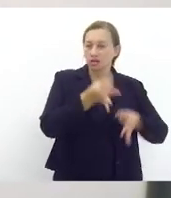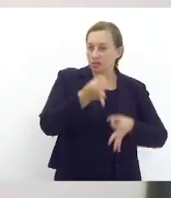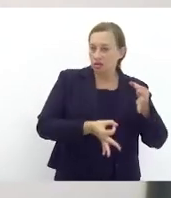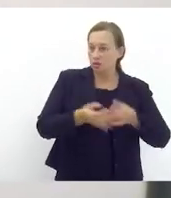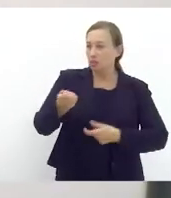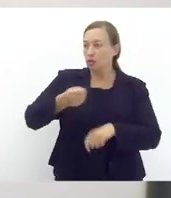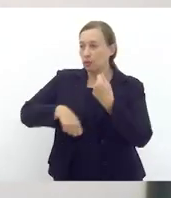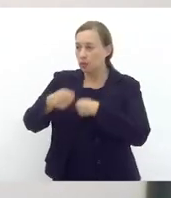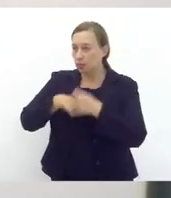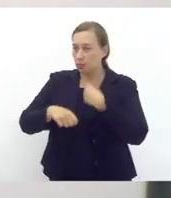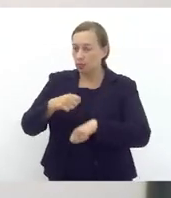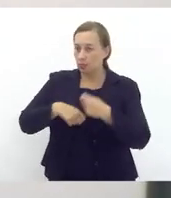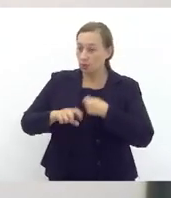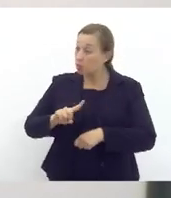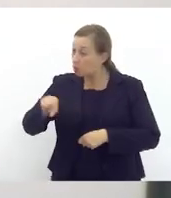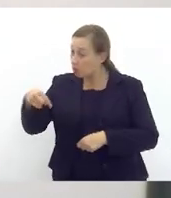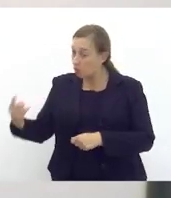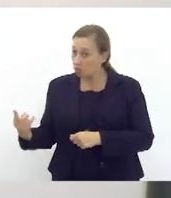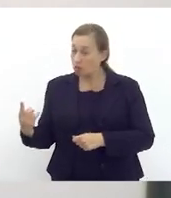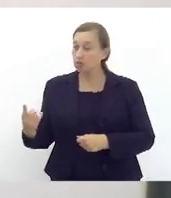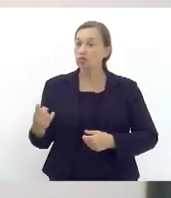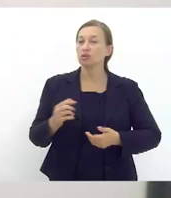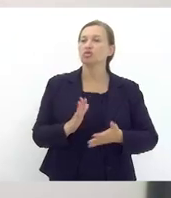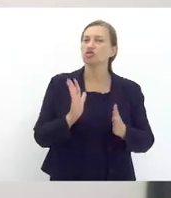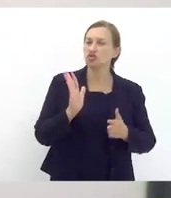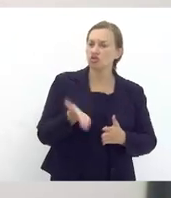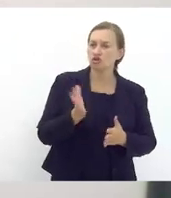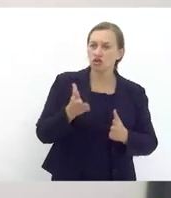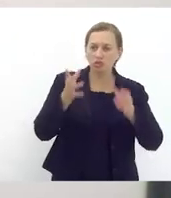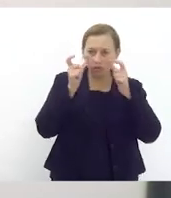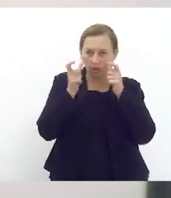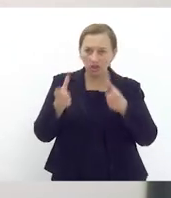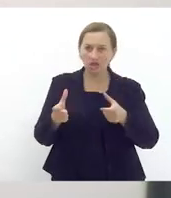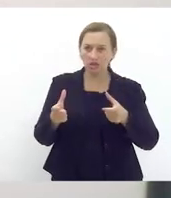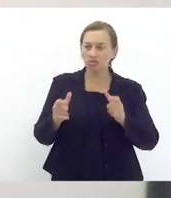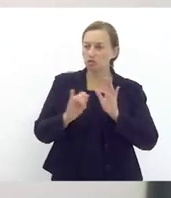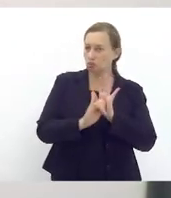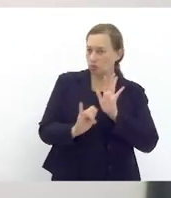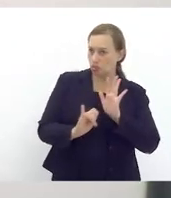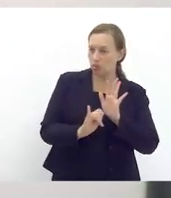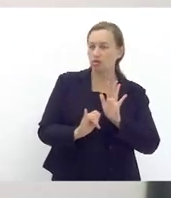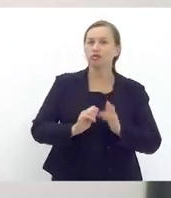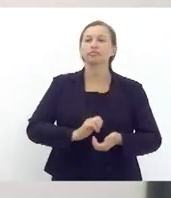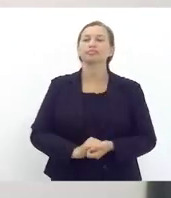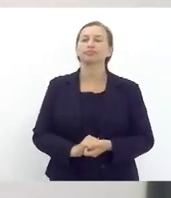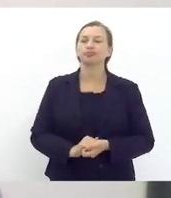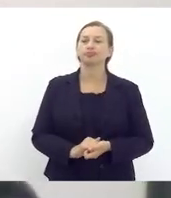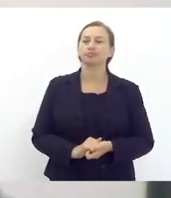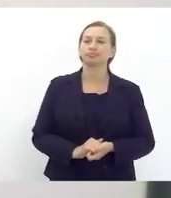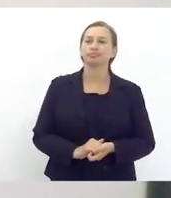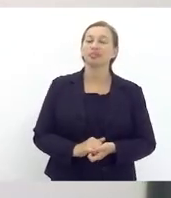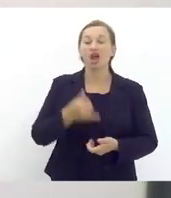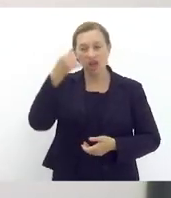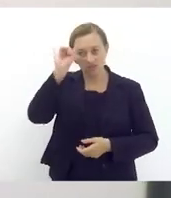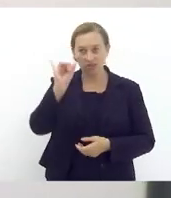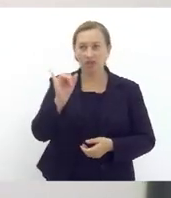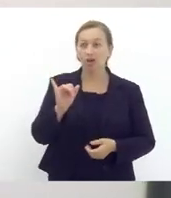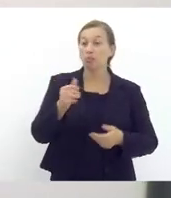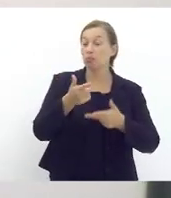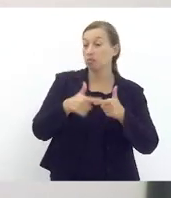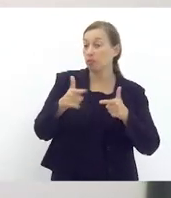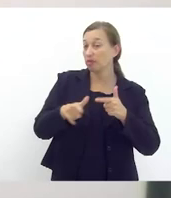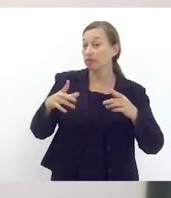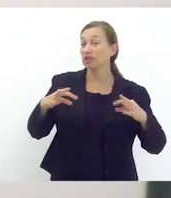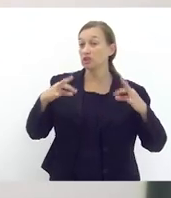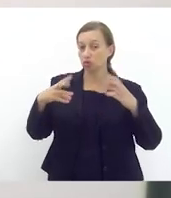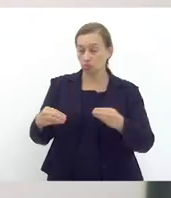e etc do próprio âmbito do poder público já tá atento de publicar dessa maneira os editais isso evita problema para todos os vinculados